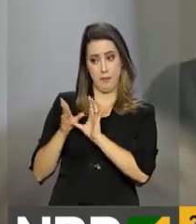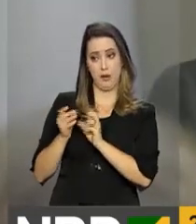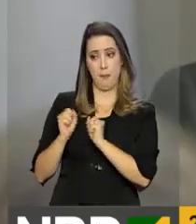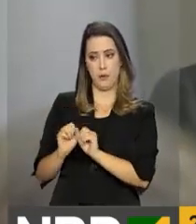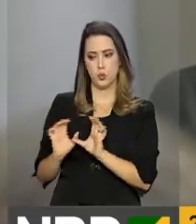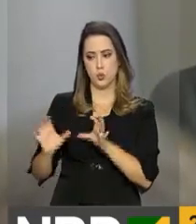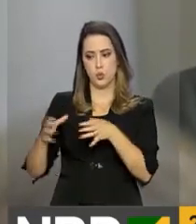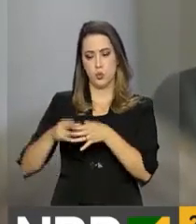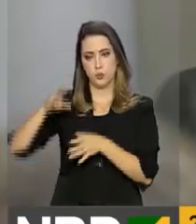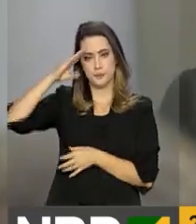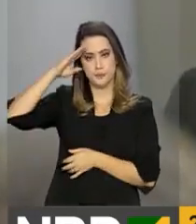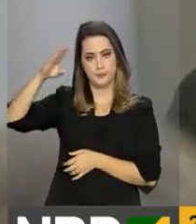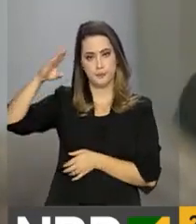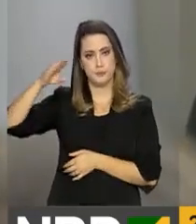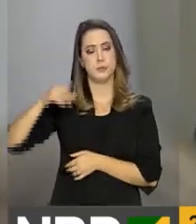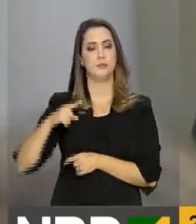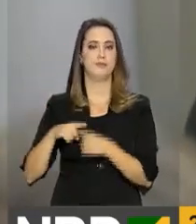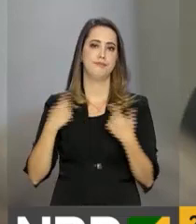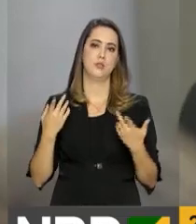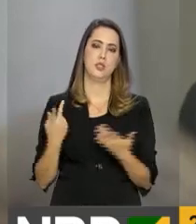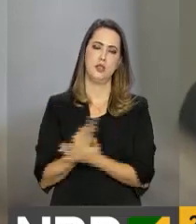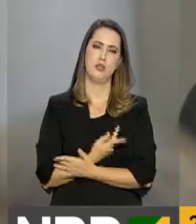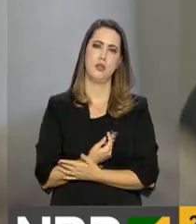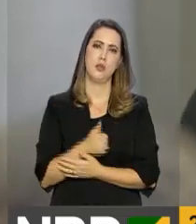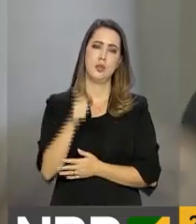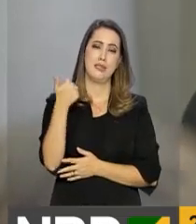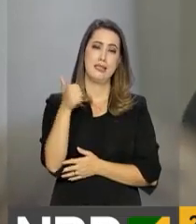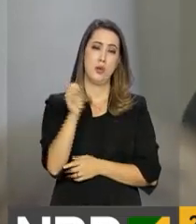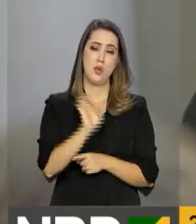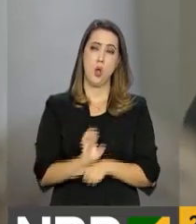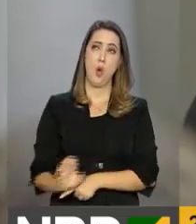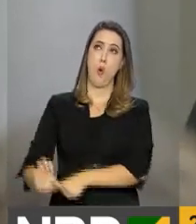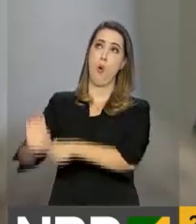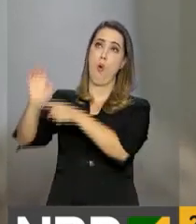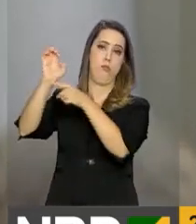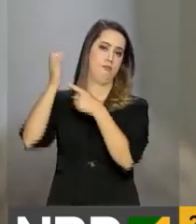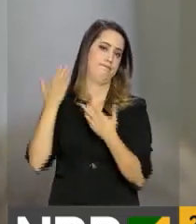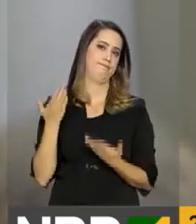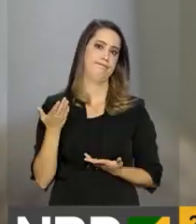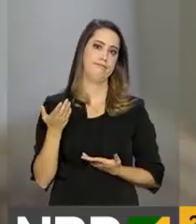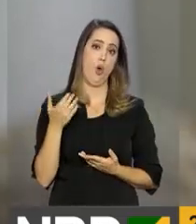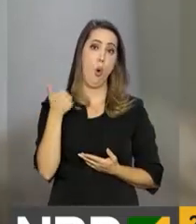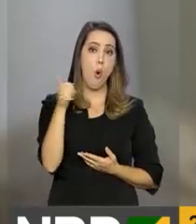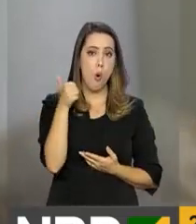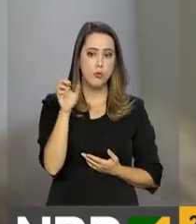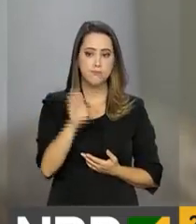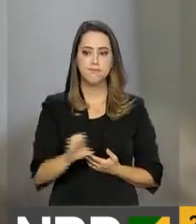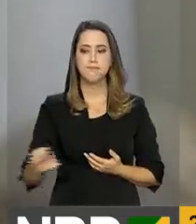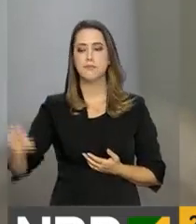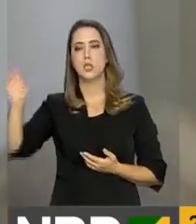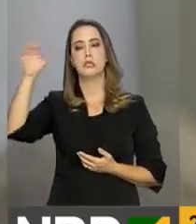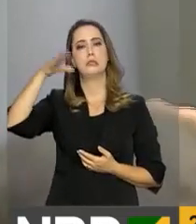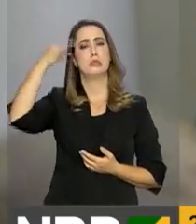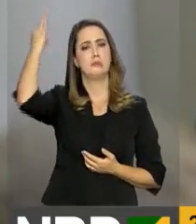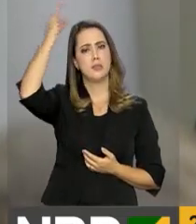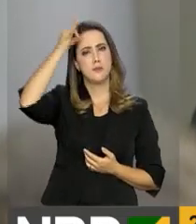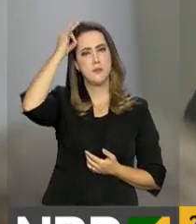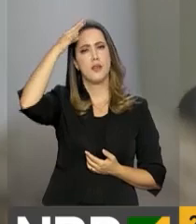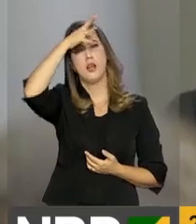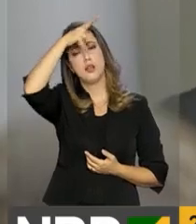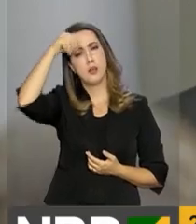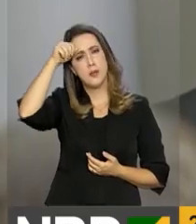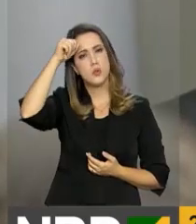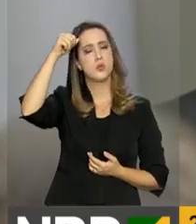vão as Forças Armadas. Ora bem, isto aconteceu em 11 estados brasileiros. Espírito Santo, Amazonas, Rondônia, Rio